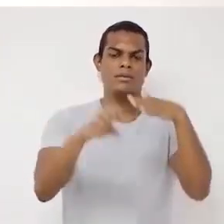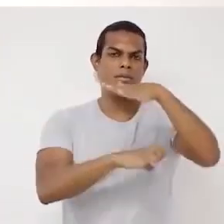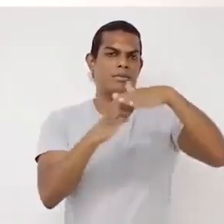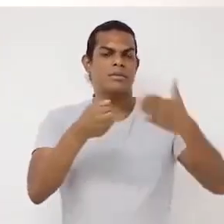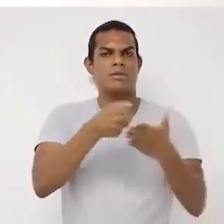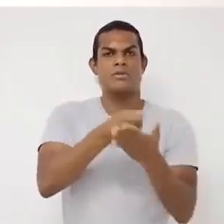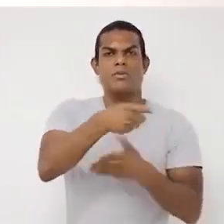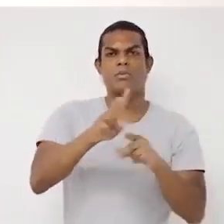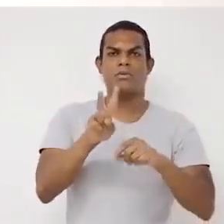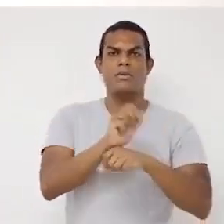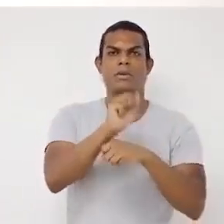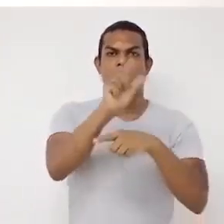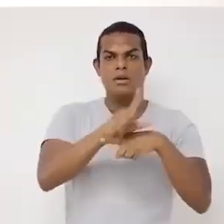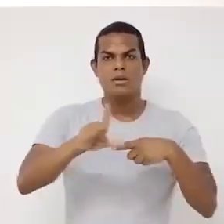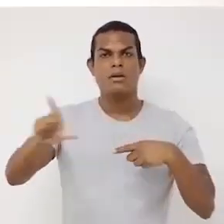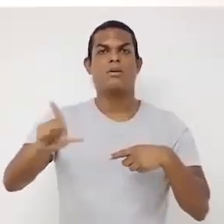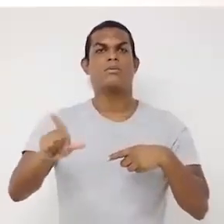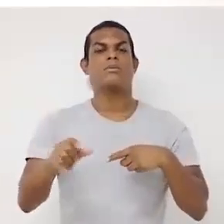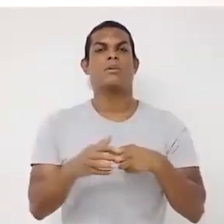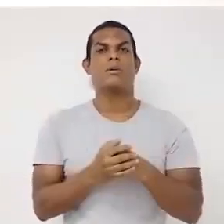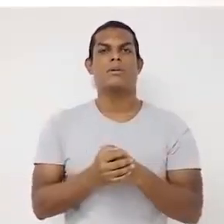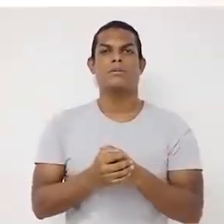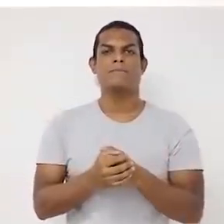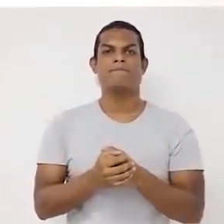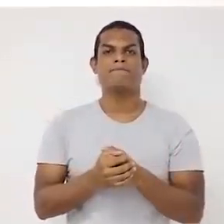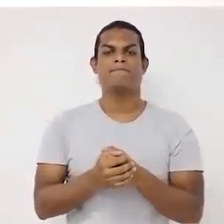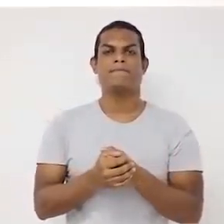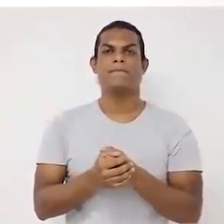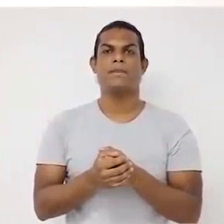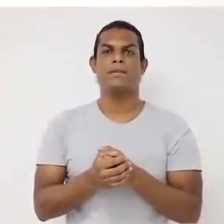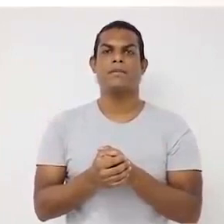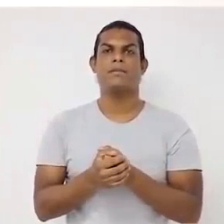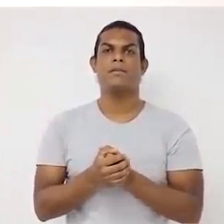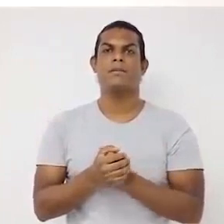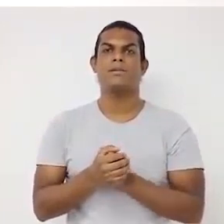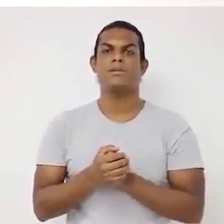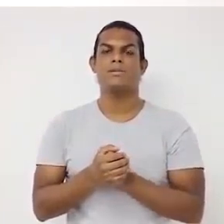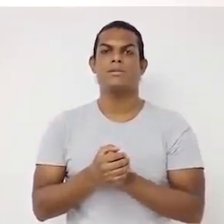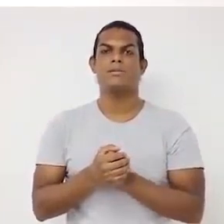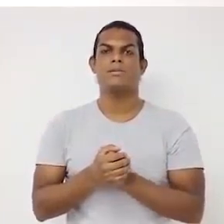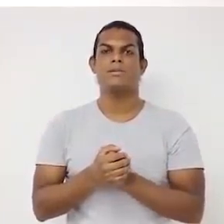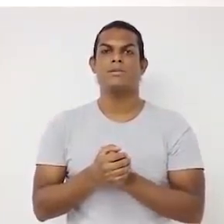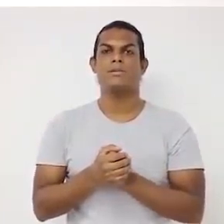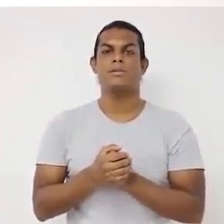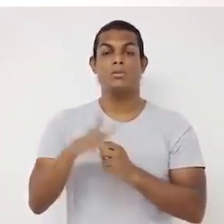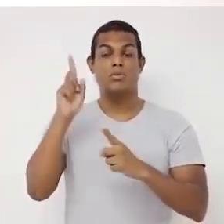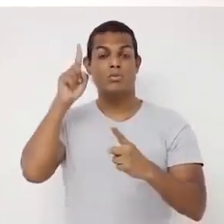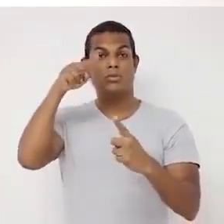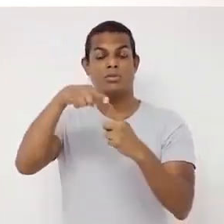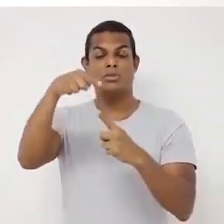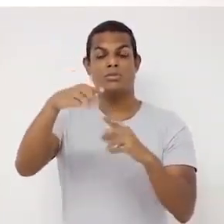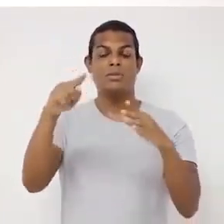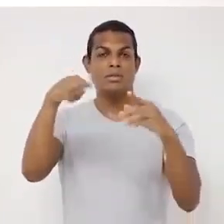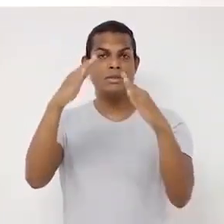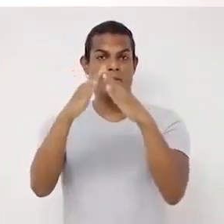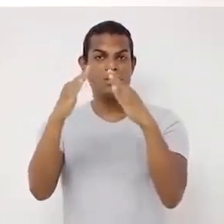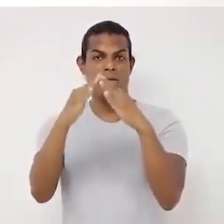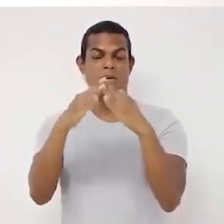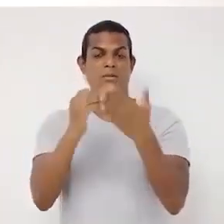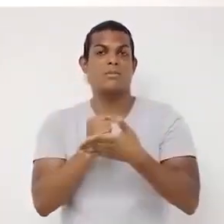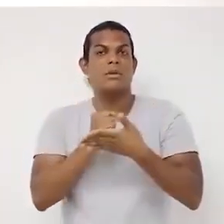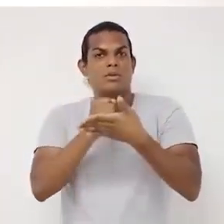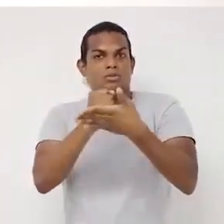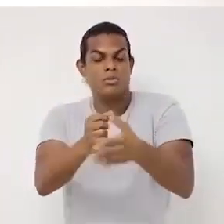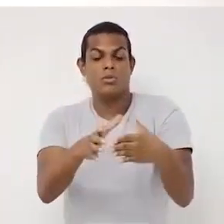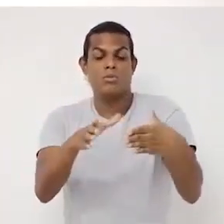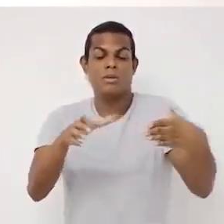que ela compre e que pretende que esse terreno fique dentro da empresa para a valorização do dinheiro, a